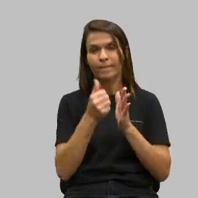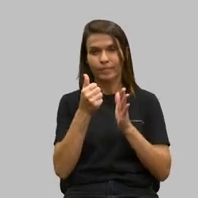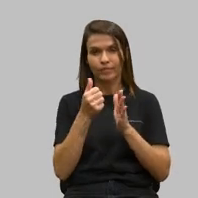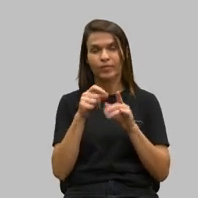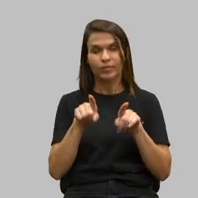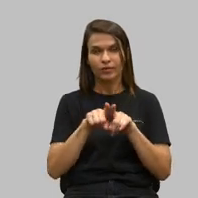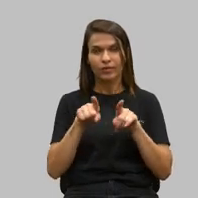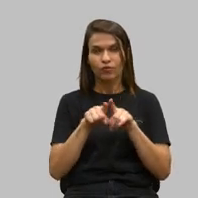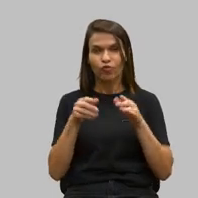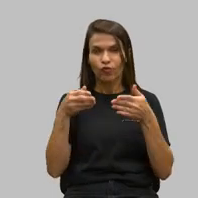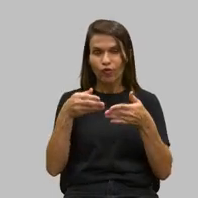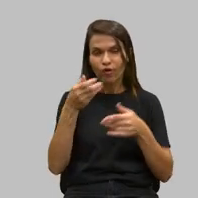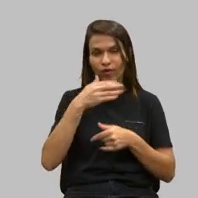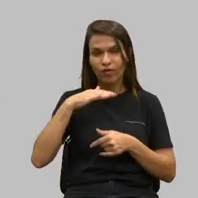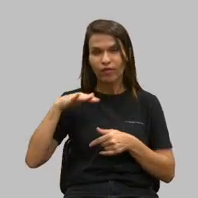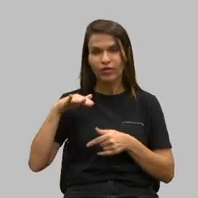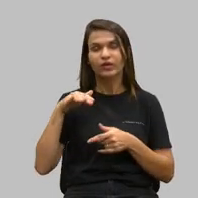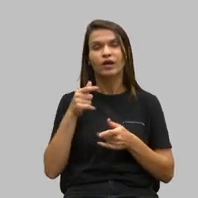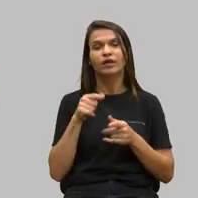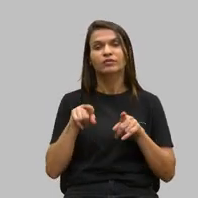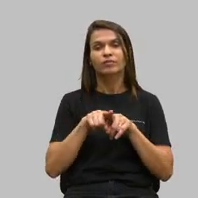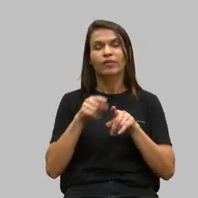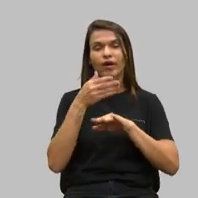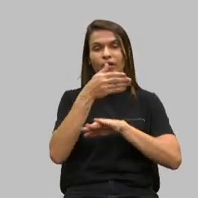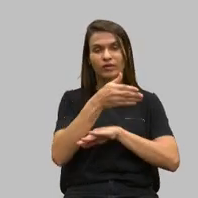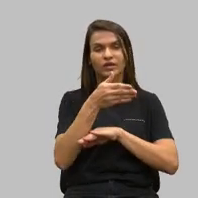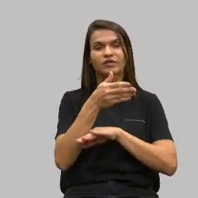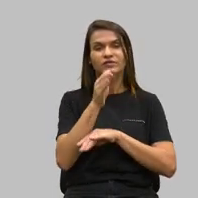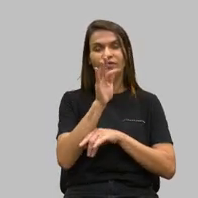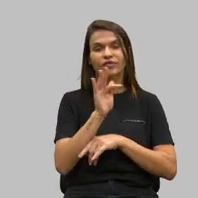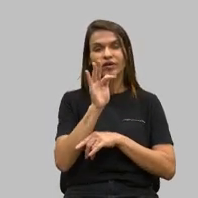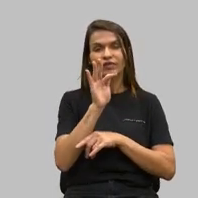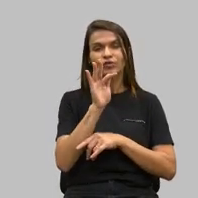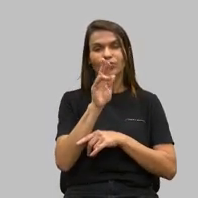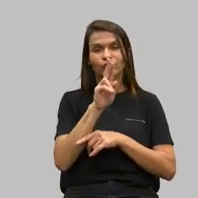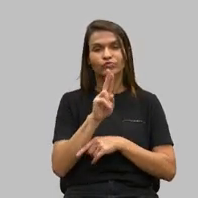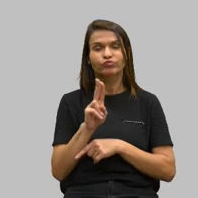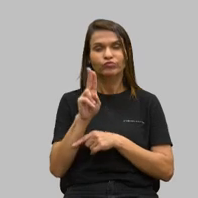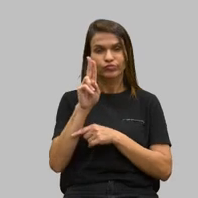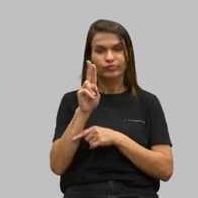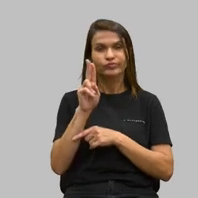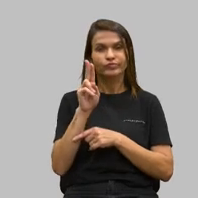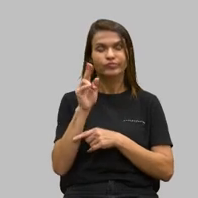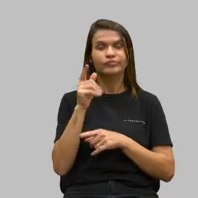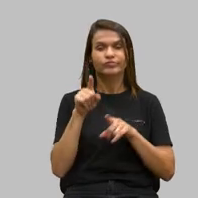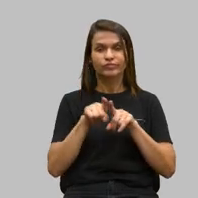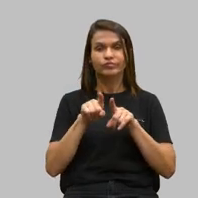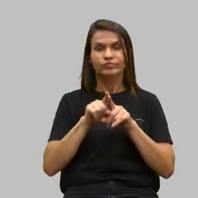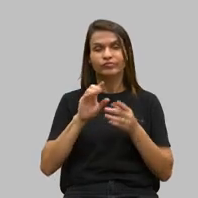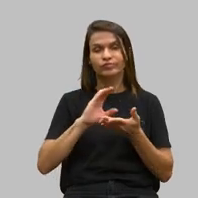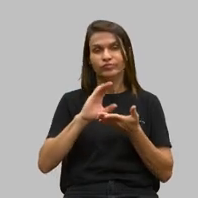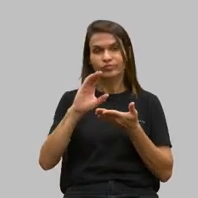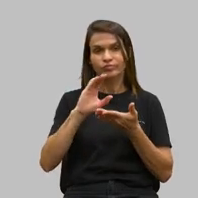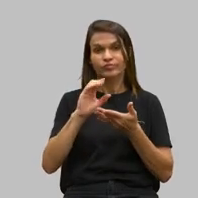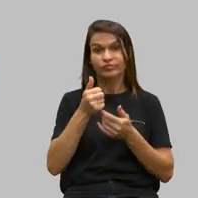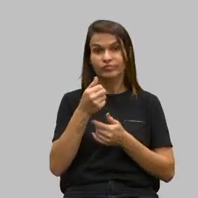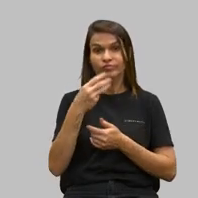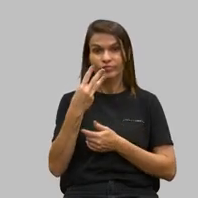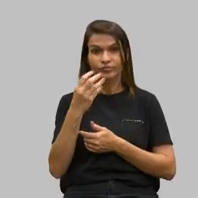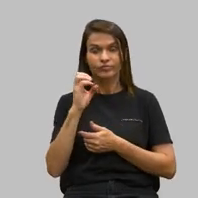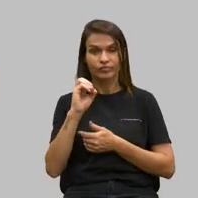daremos acesso pela Faculdade de Medicina, pelo Hospital das Clínicas e pelas Ciências Médicas, oferta de 130 mil